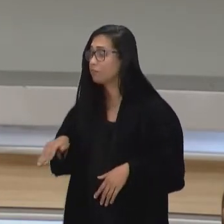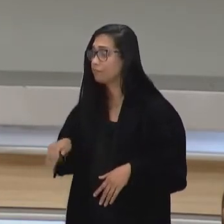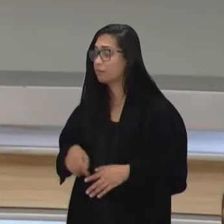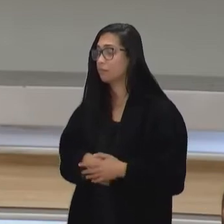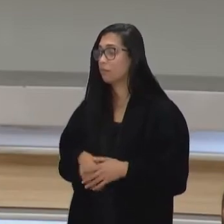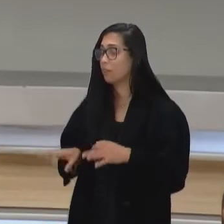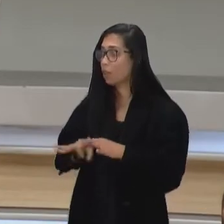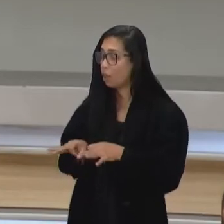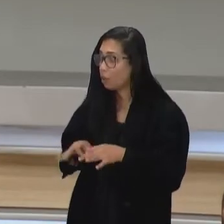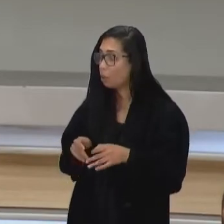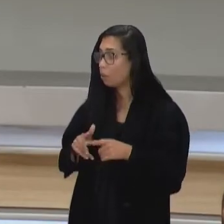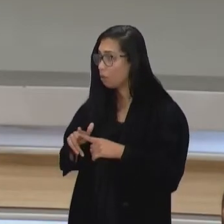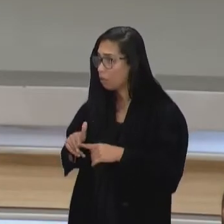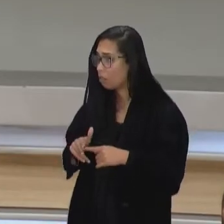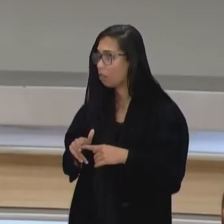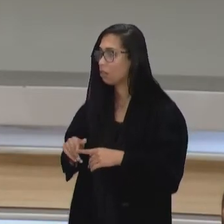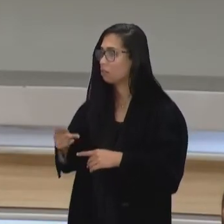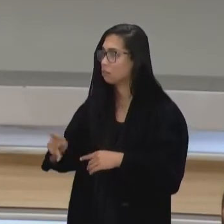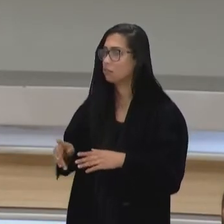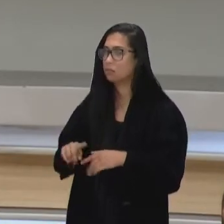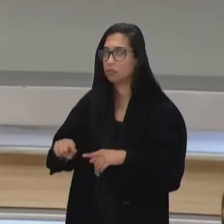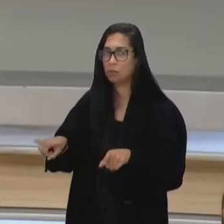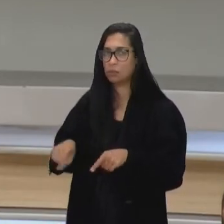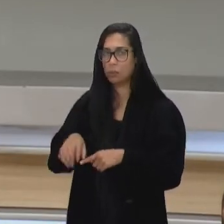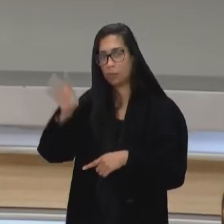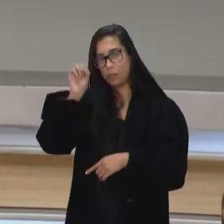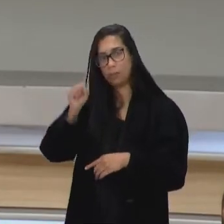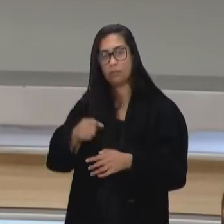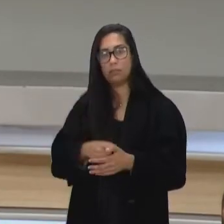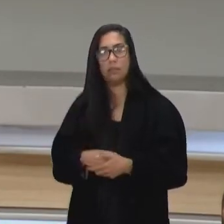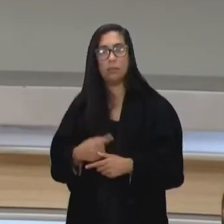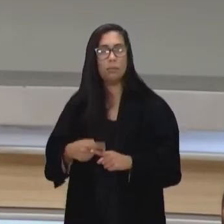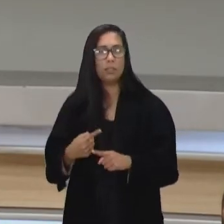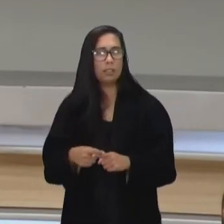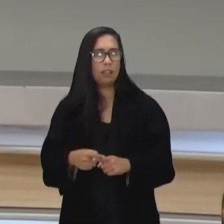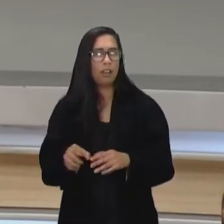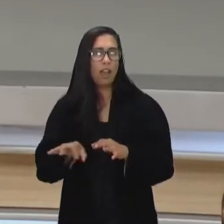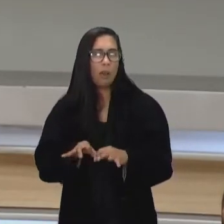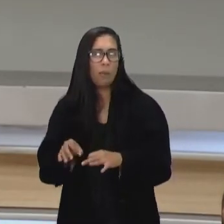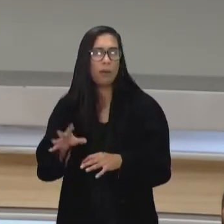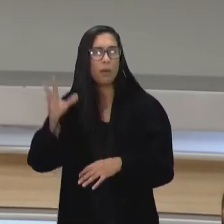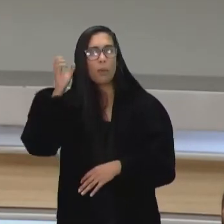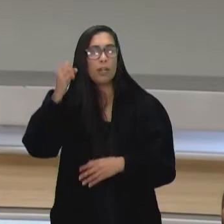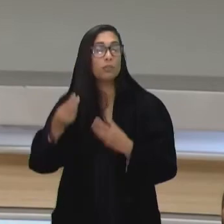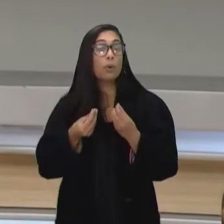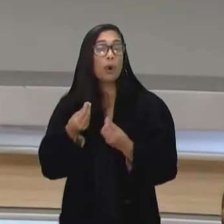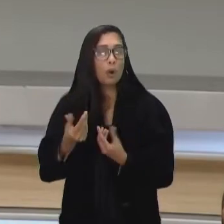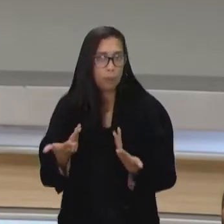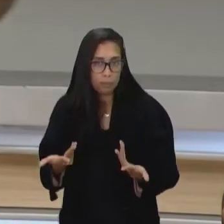que arrumar o quarto é algo muito subjetivo. Como assim arrumar meu quarto? Tipo,